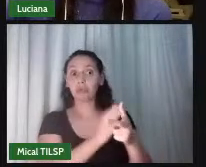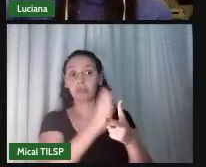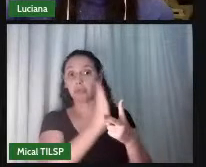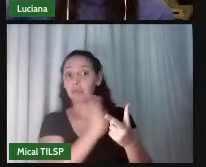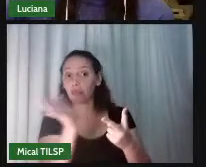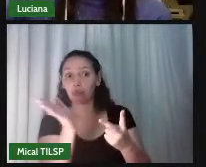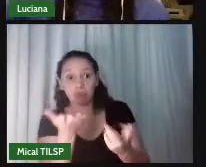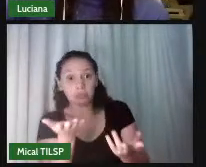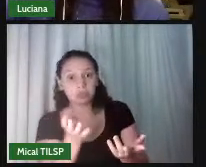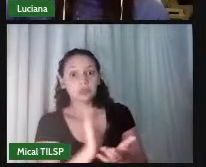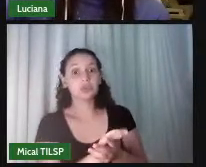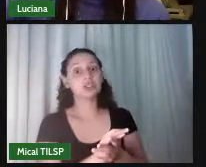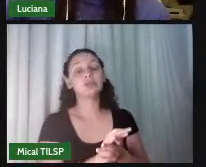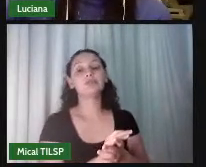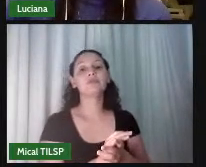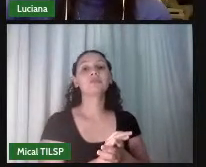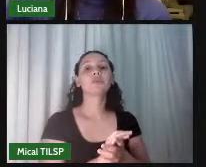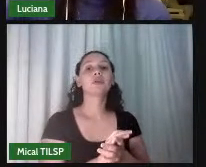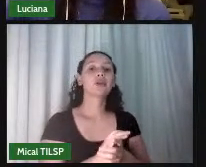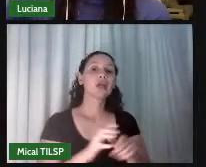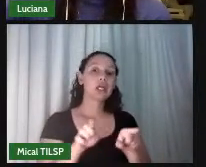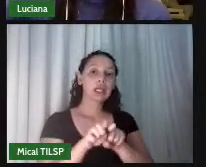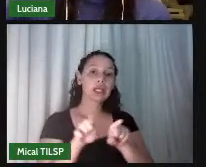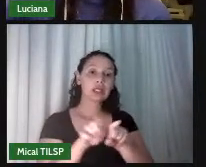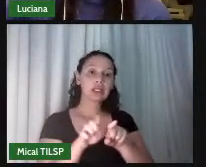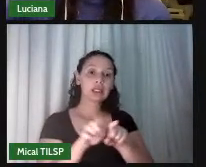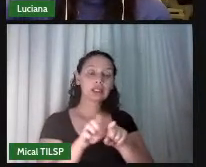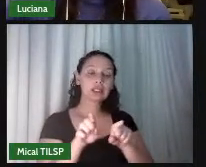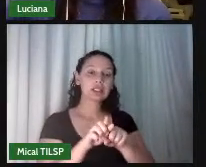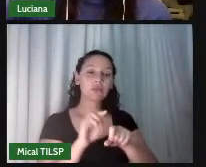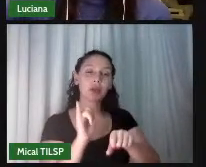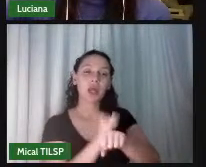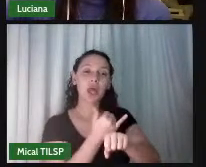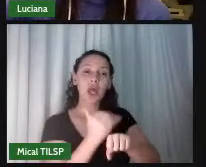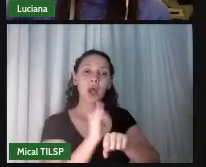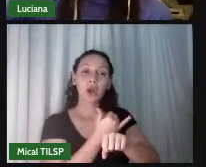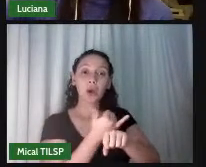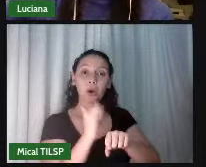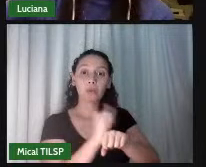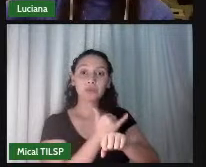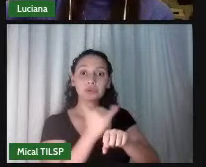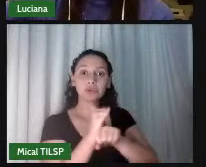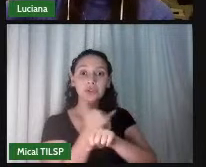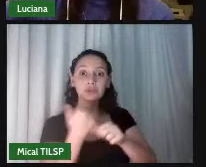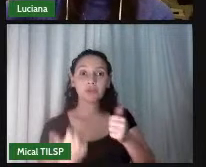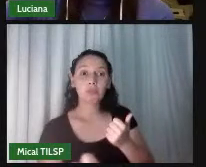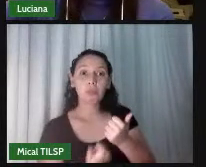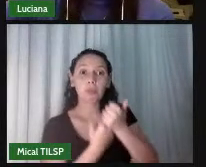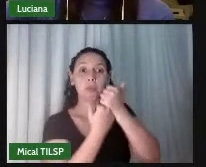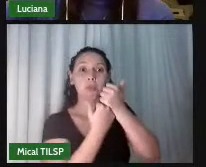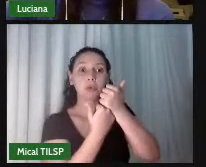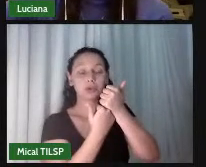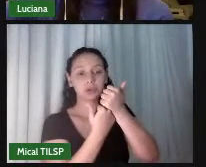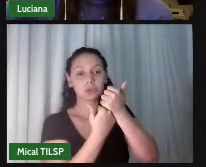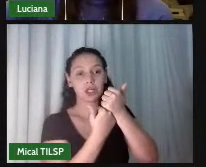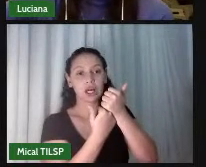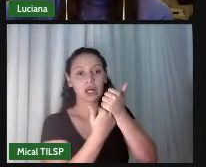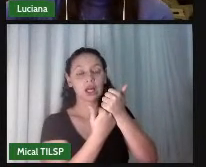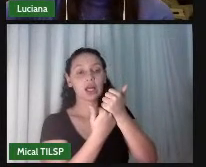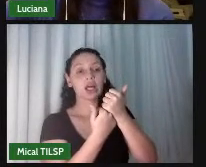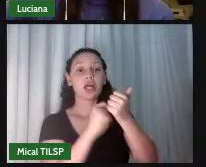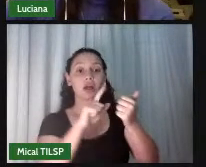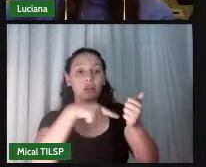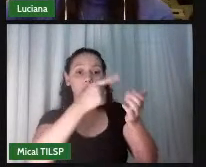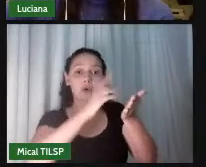conforme as necessidades, né, dele. E é um método auxiliar e não invasivo. Então, a gente pode fazer e depois tirar esse